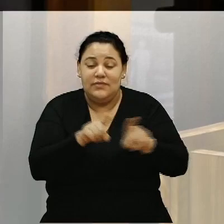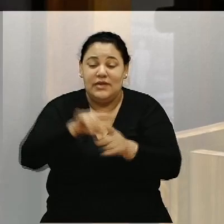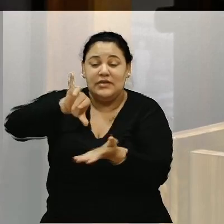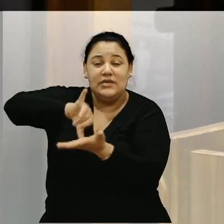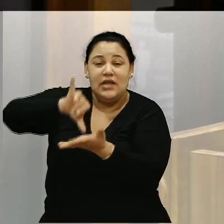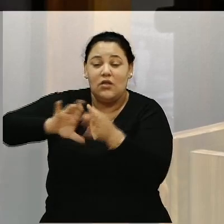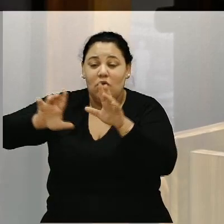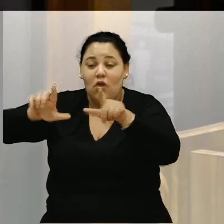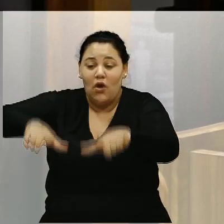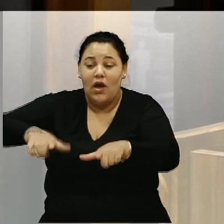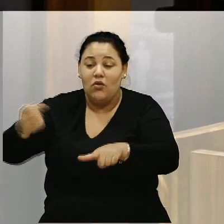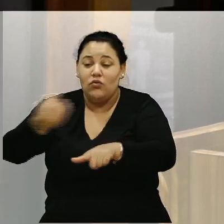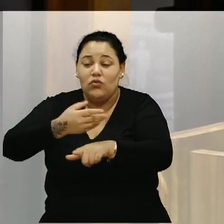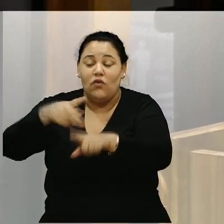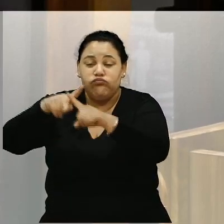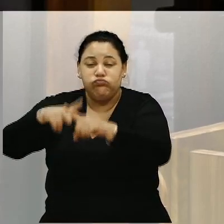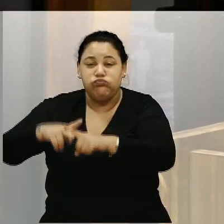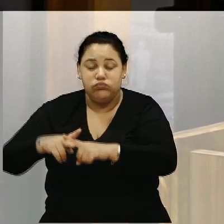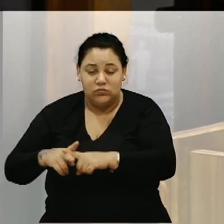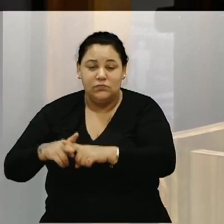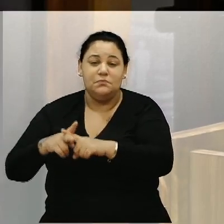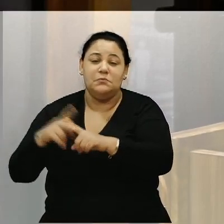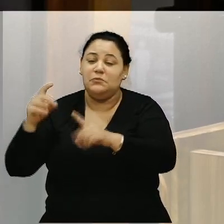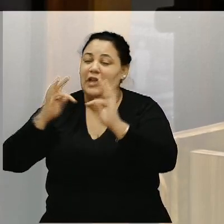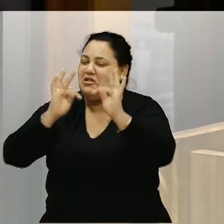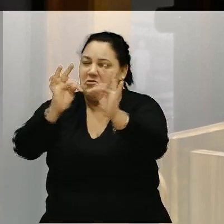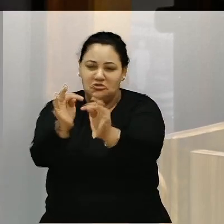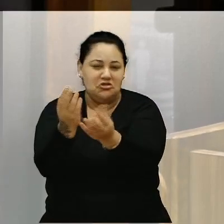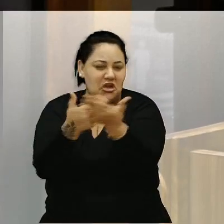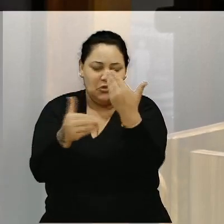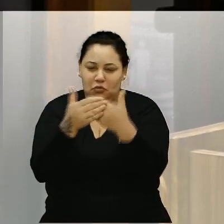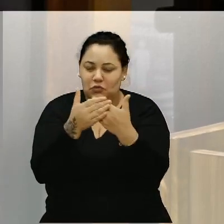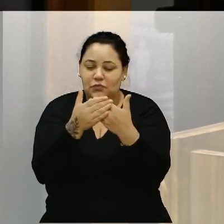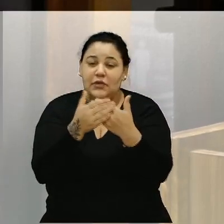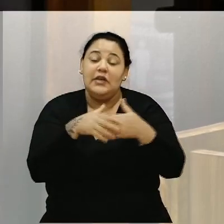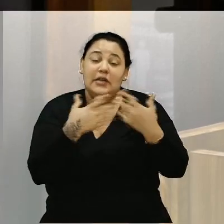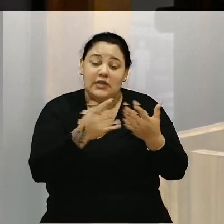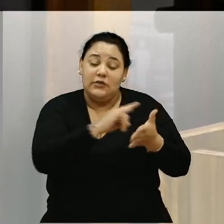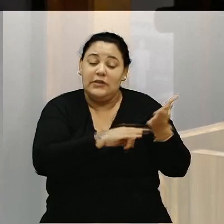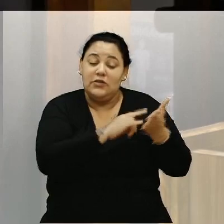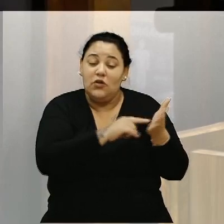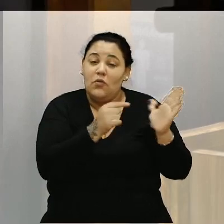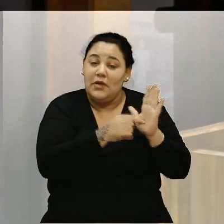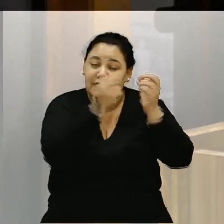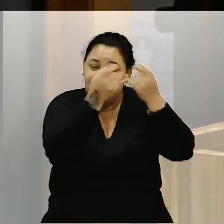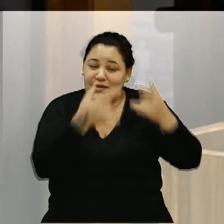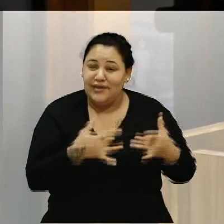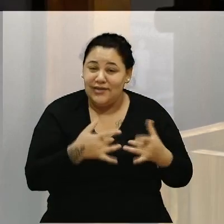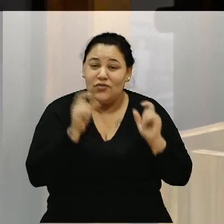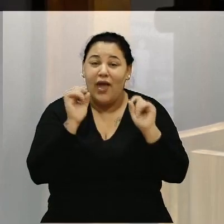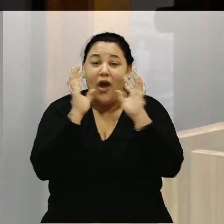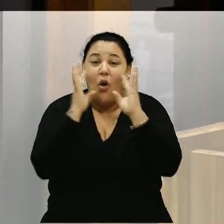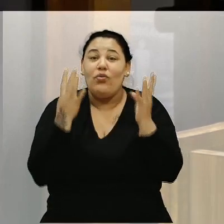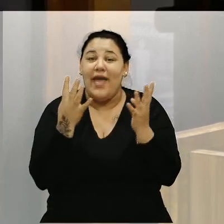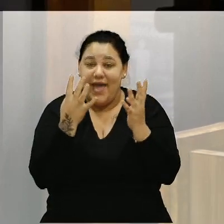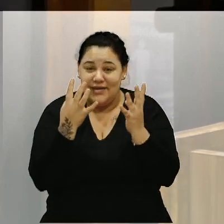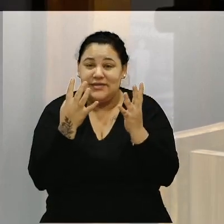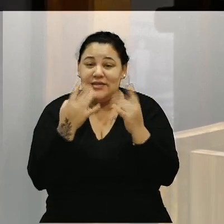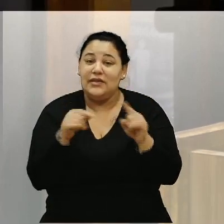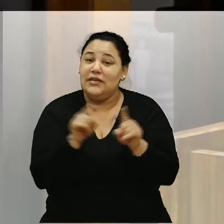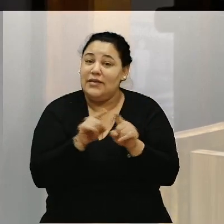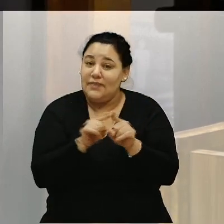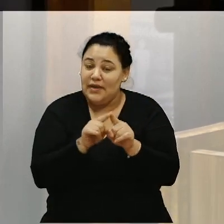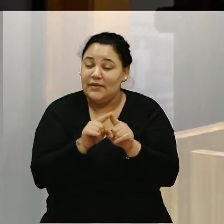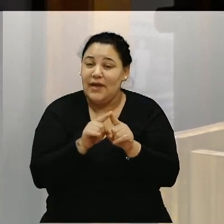novos equipamentos e tecnologias. Diante desse breve relato da real situação que estamos enfrentando, bem como do volume de recursos